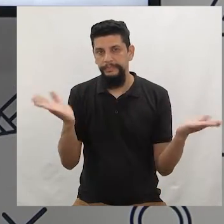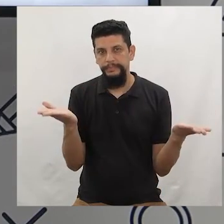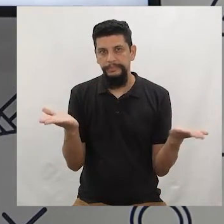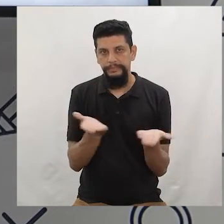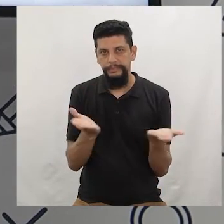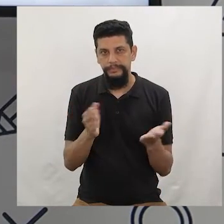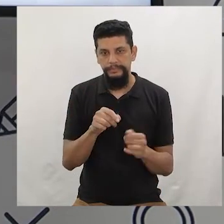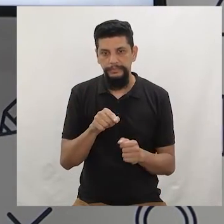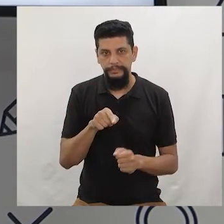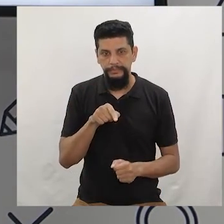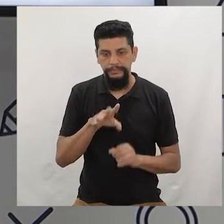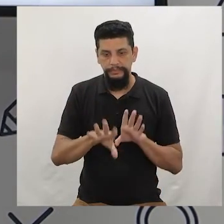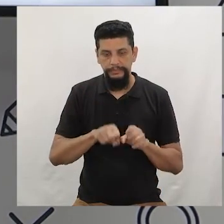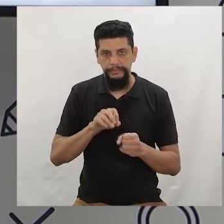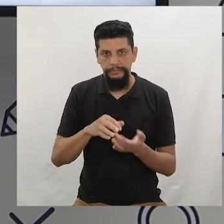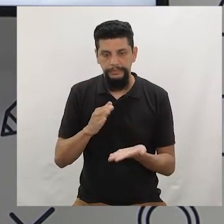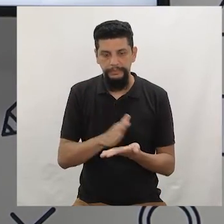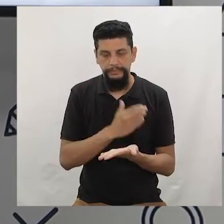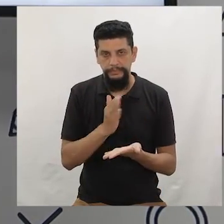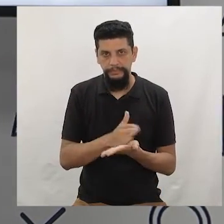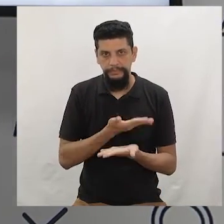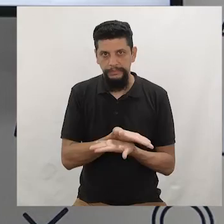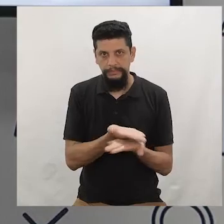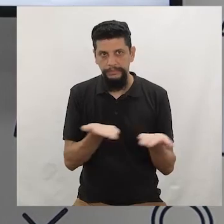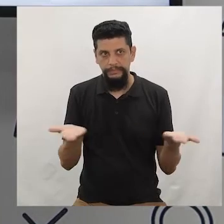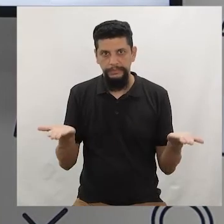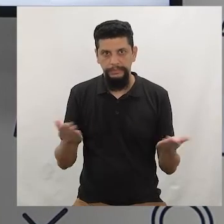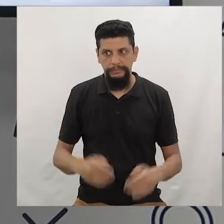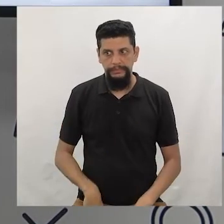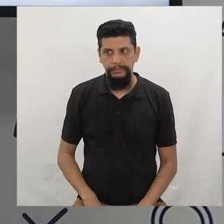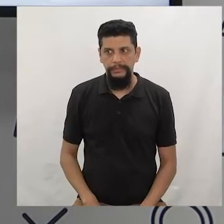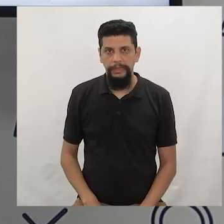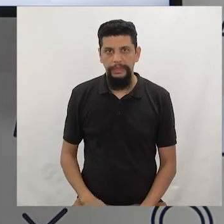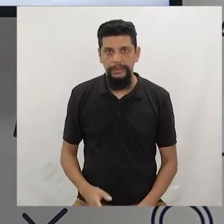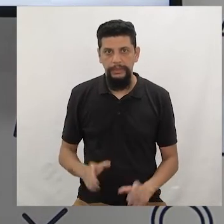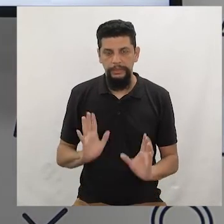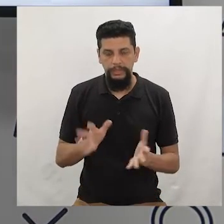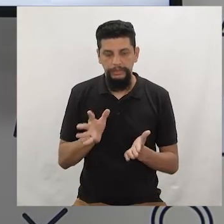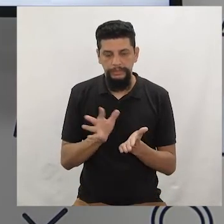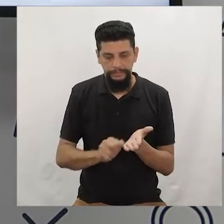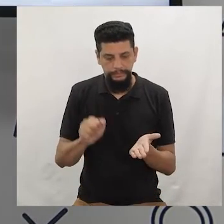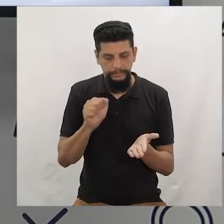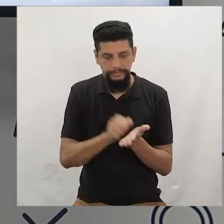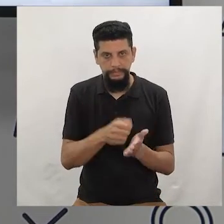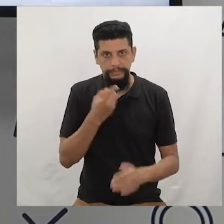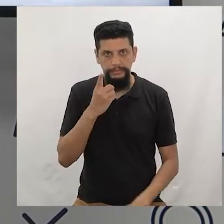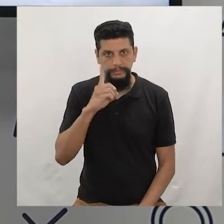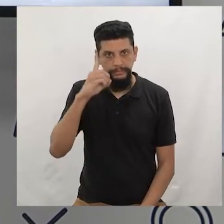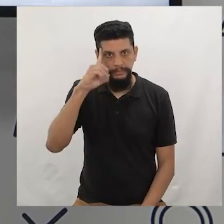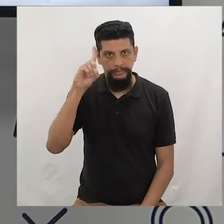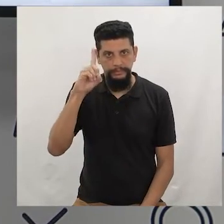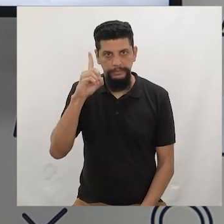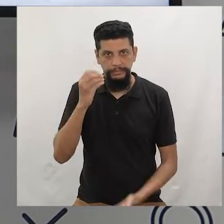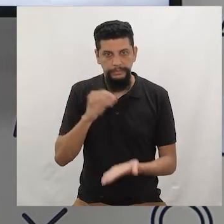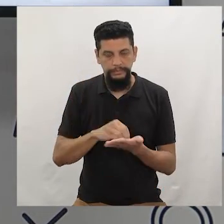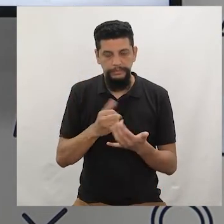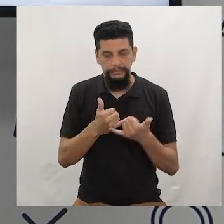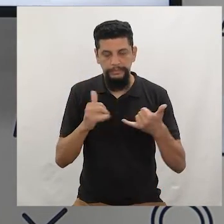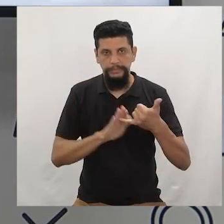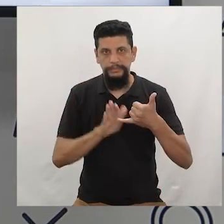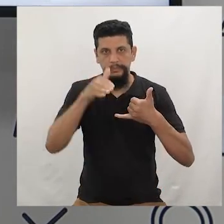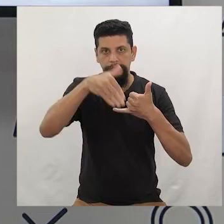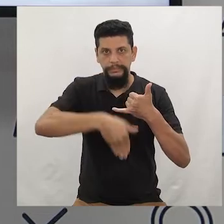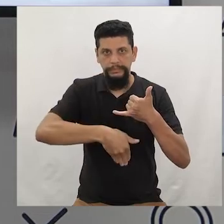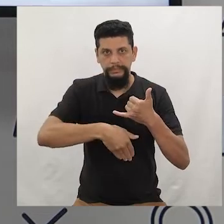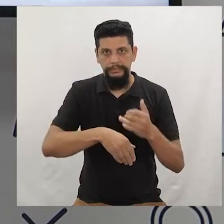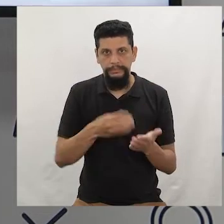Ótimo. Agora peguem o caderno de vocês, aonde vocês já registraram a data, pularam